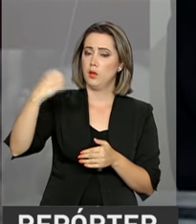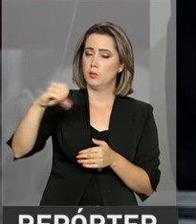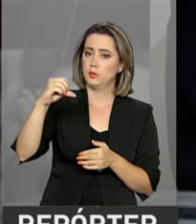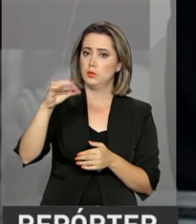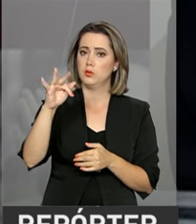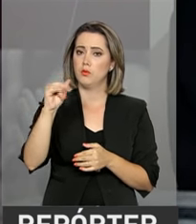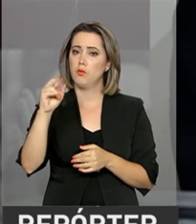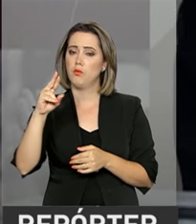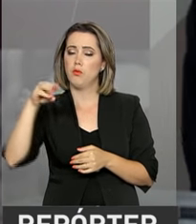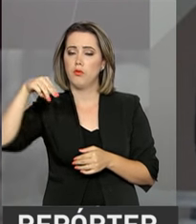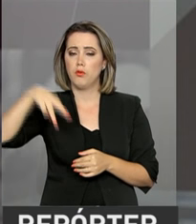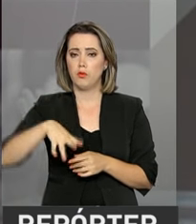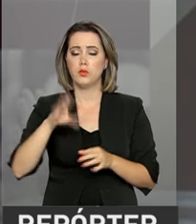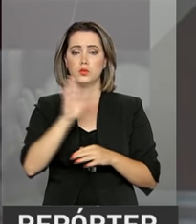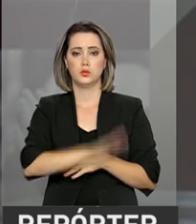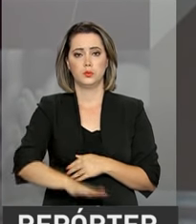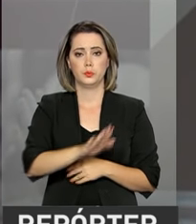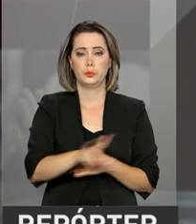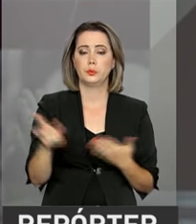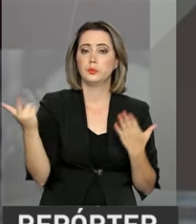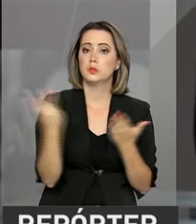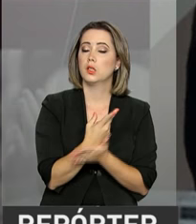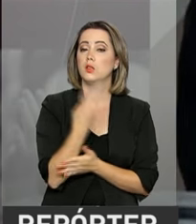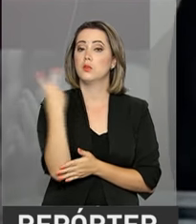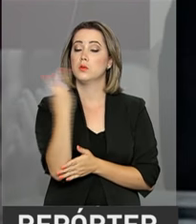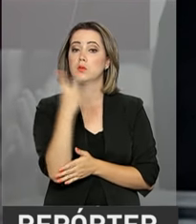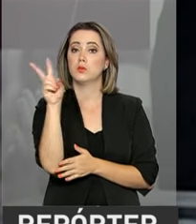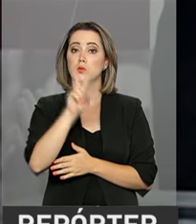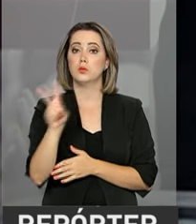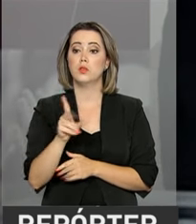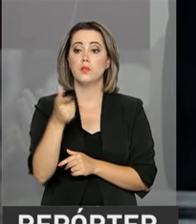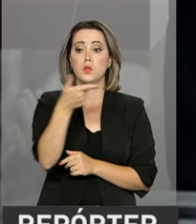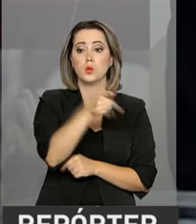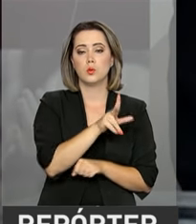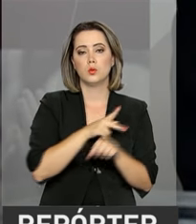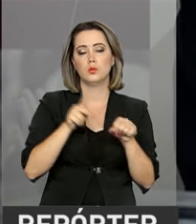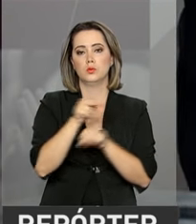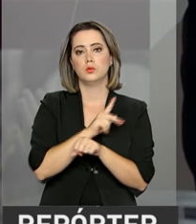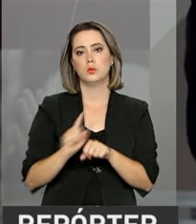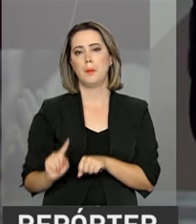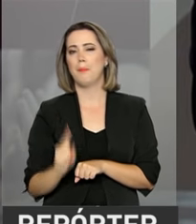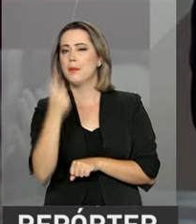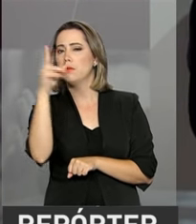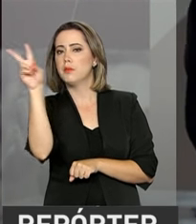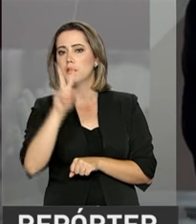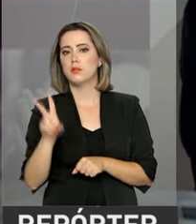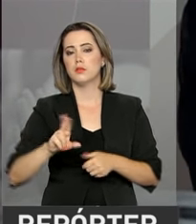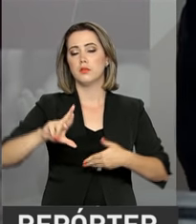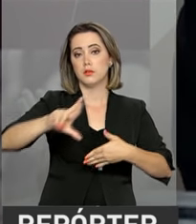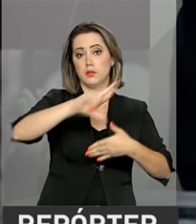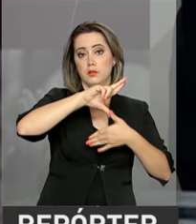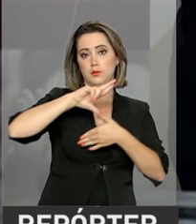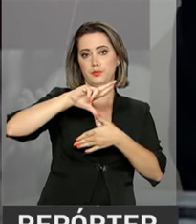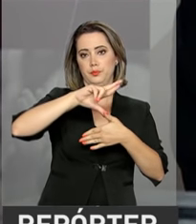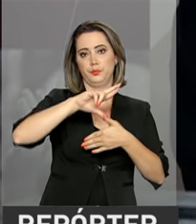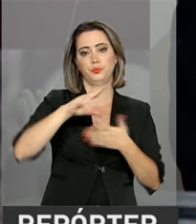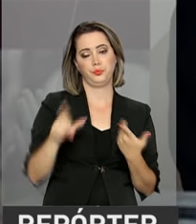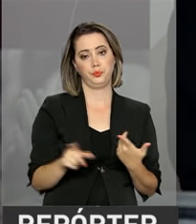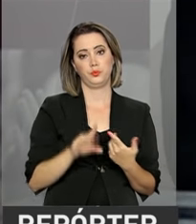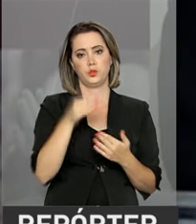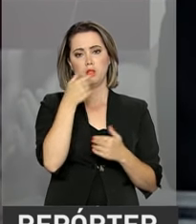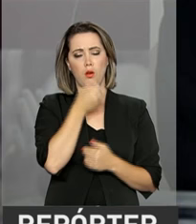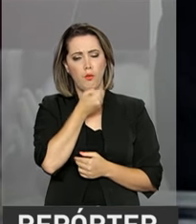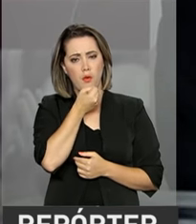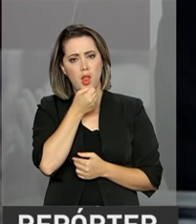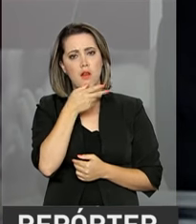Fórum Global da Criança, realizado pela 2ª vez fora da Suécia, a 1ª vez na América Latina. Ao falar aos convidados na